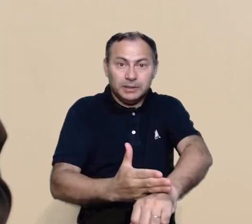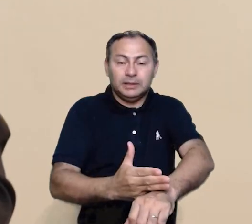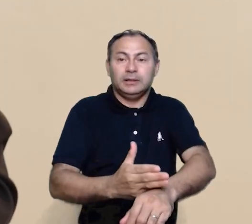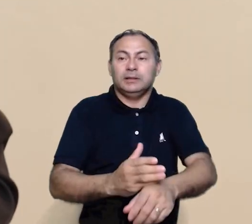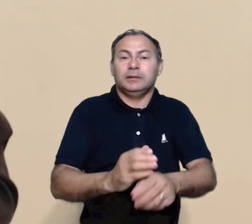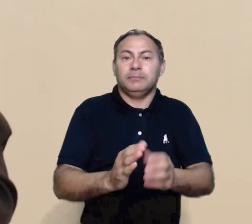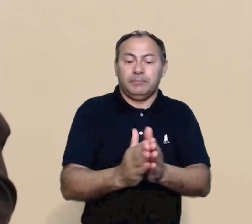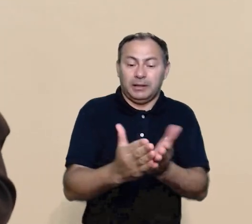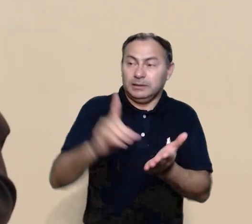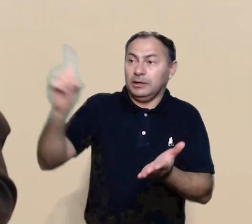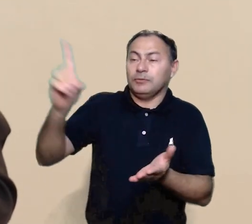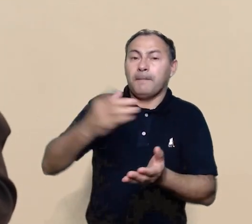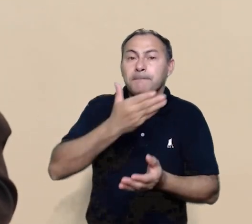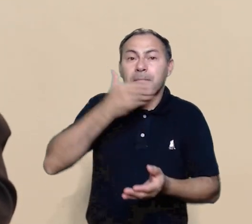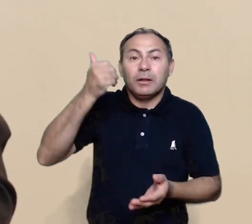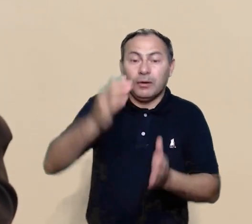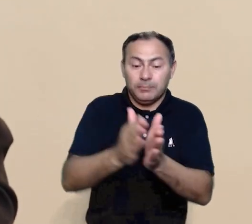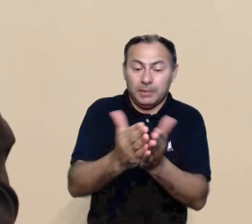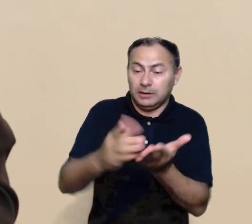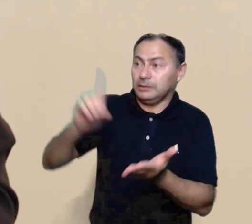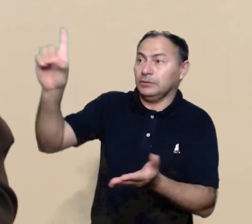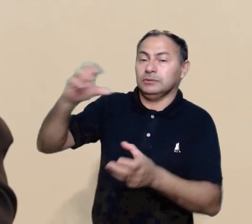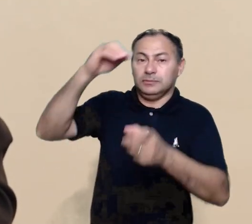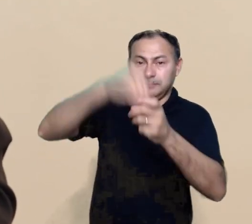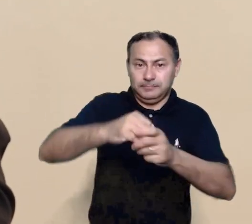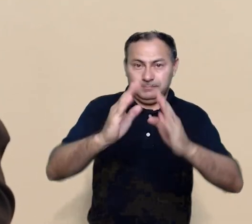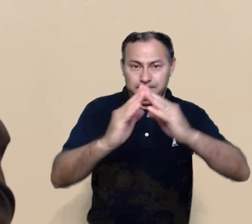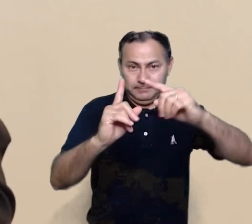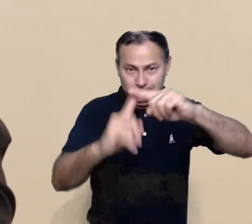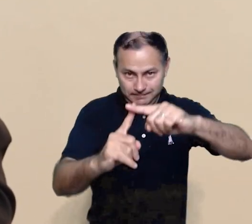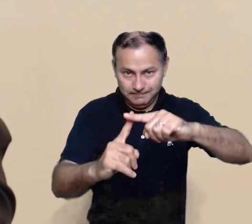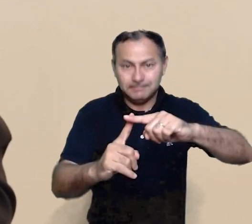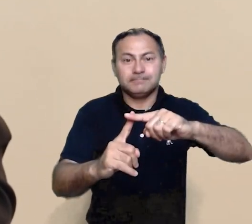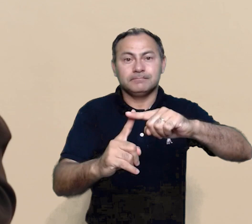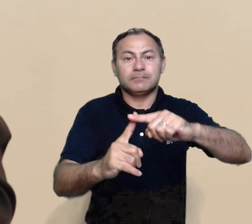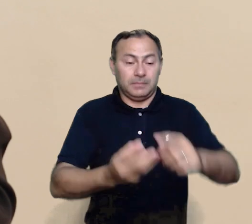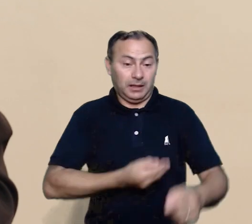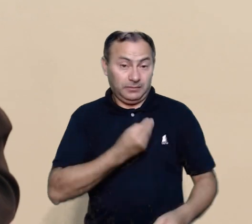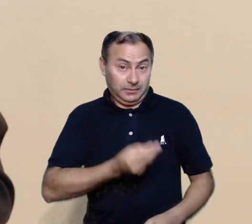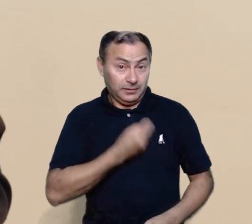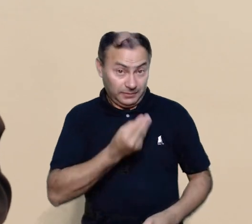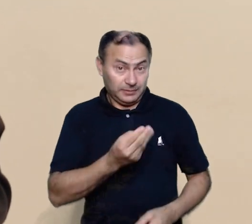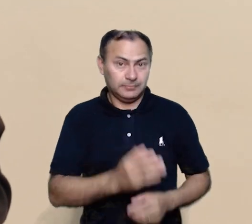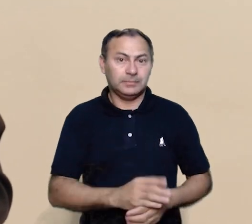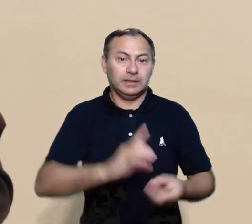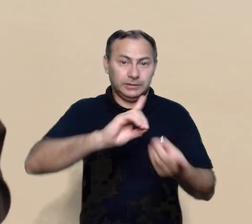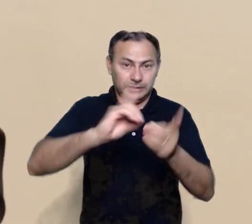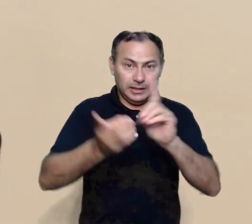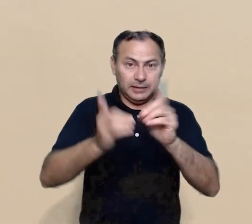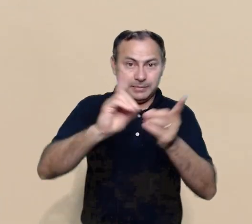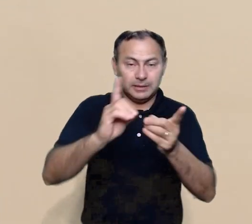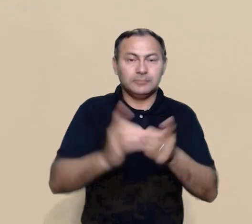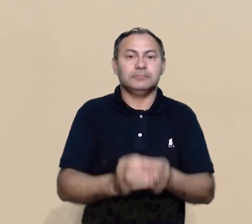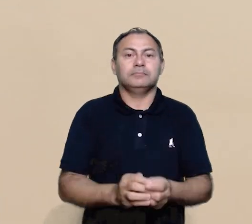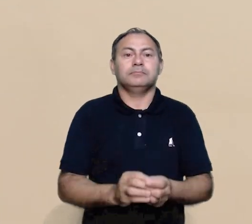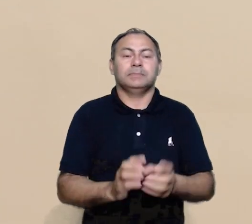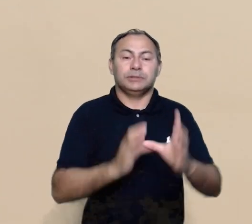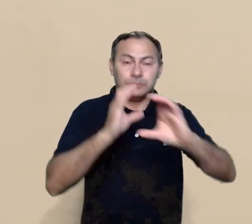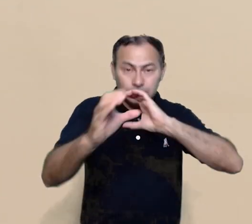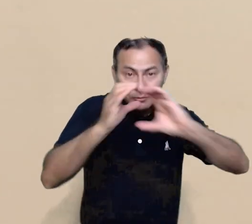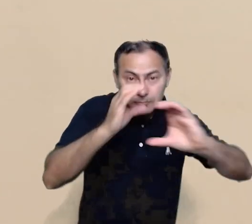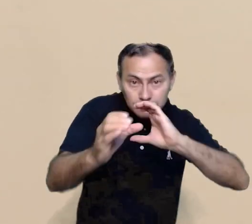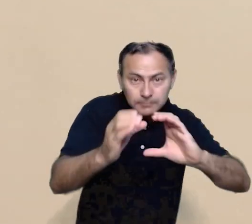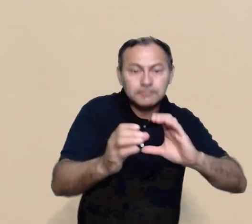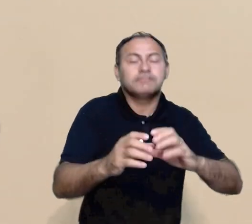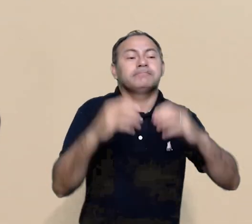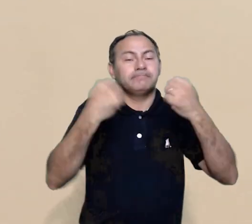palavra da igreja melhor palavra de de Deus na igreja é viva É dinâmica se